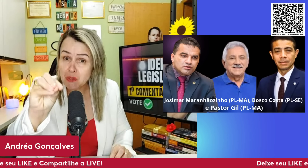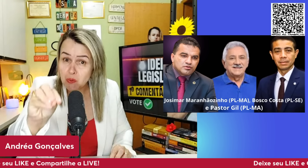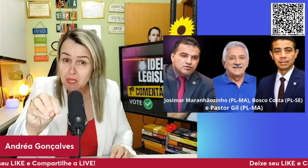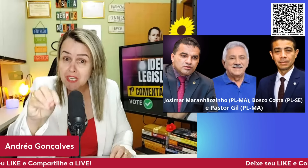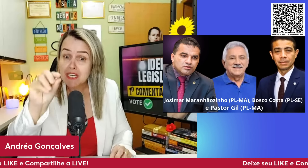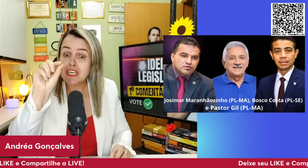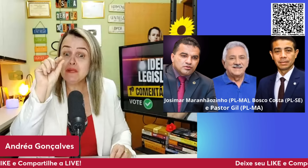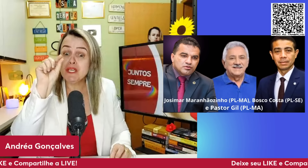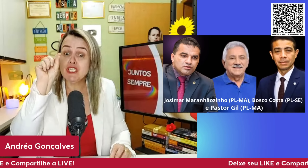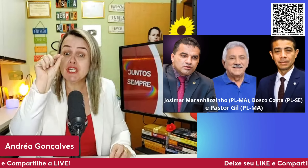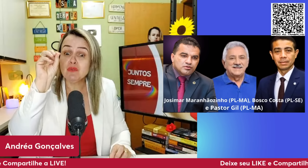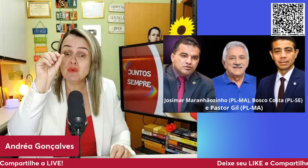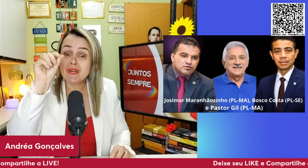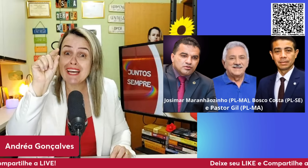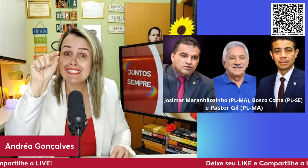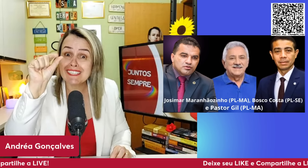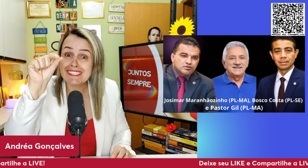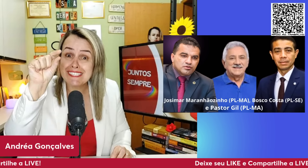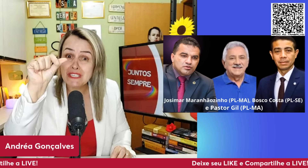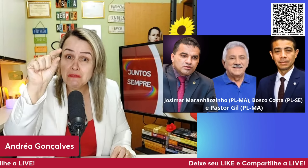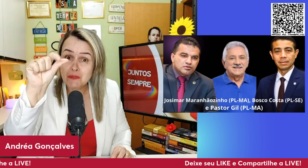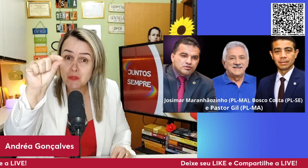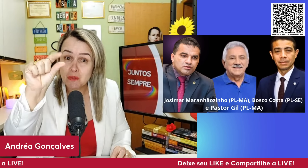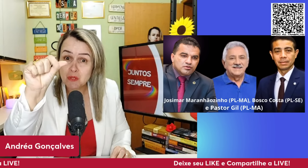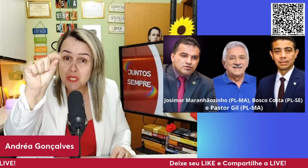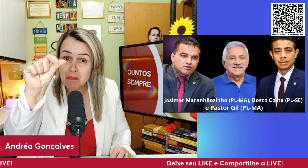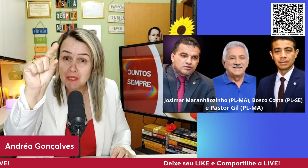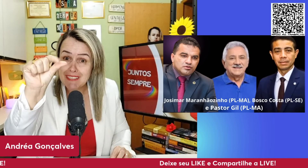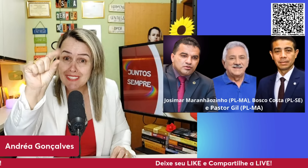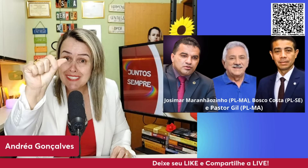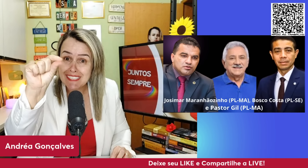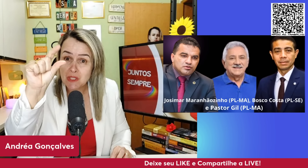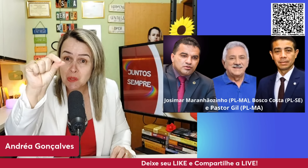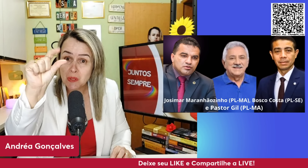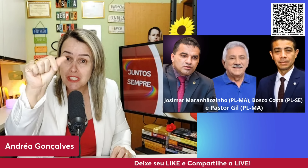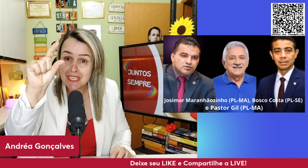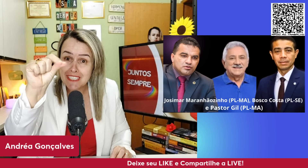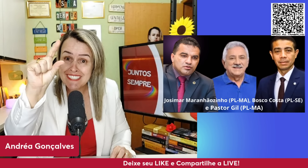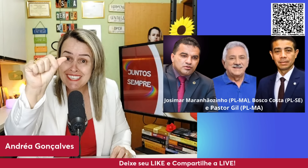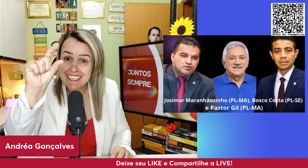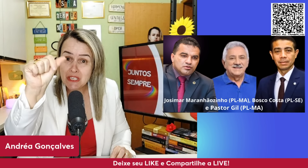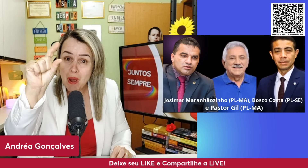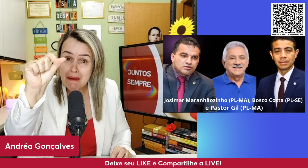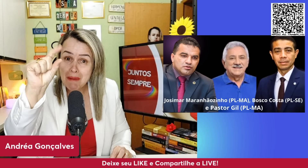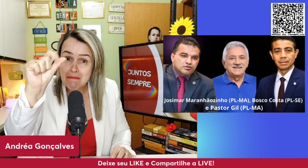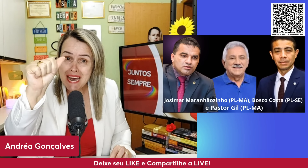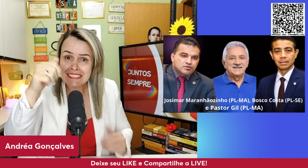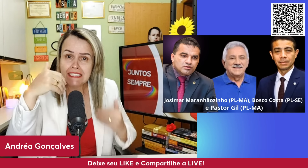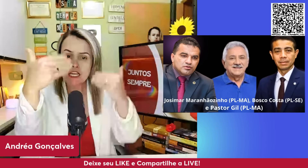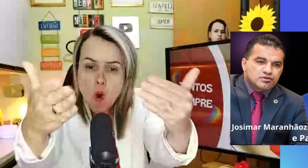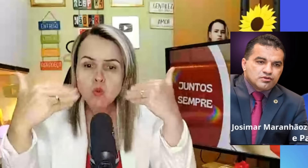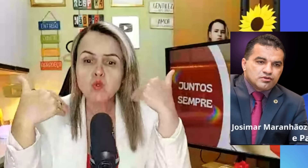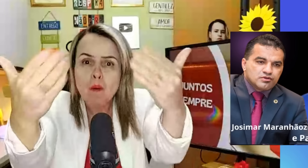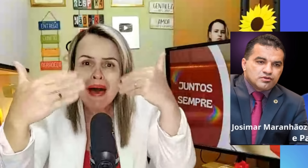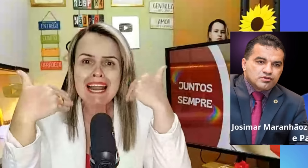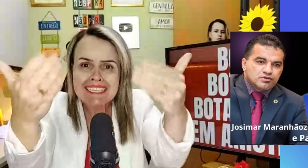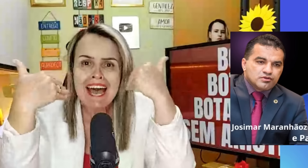vespeiro Ele mexeu num lugar sensível dos deputados e senadores dinheiro a mamata